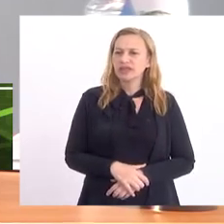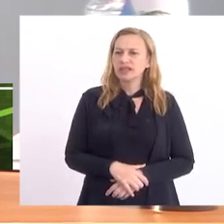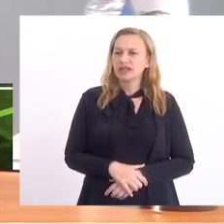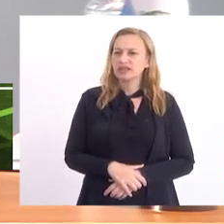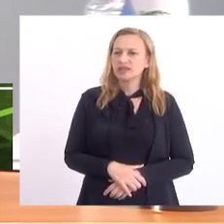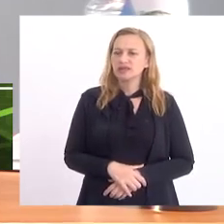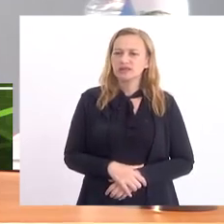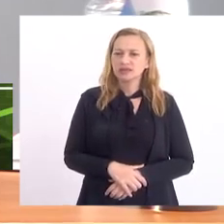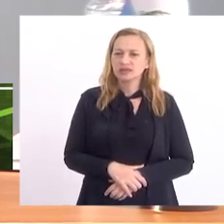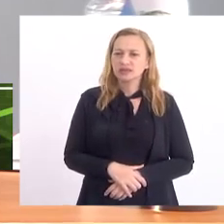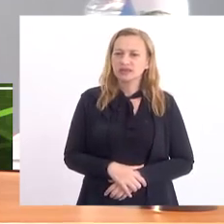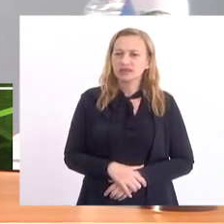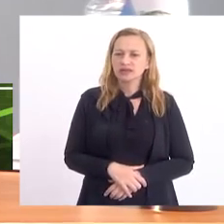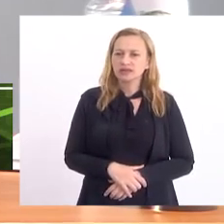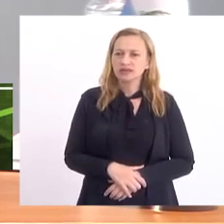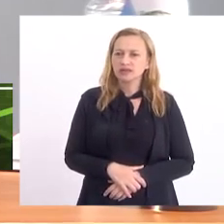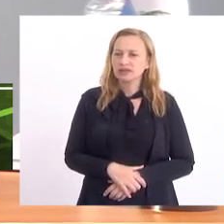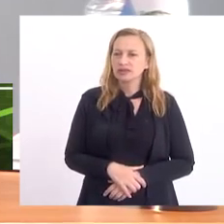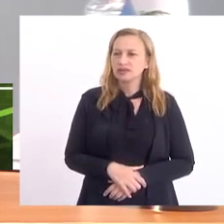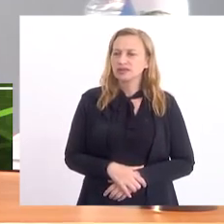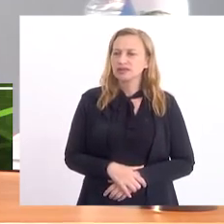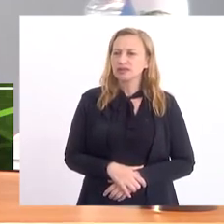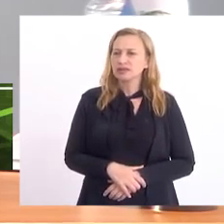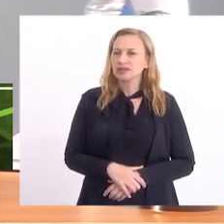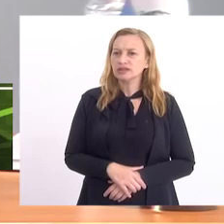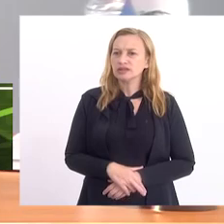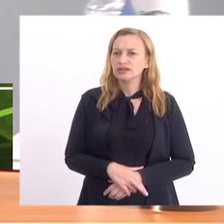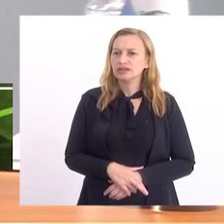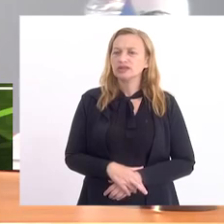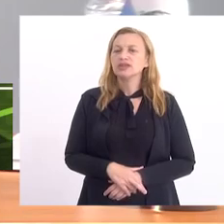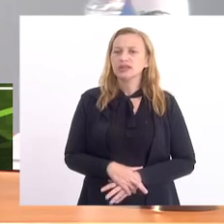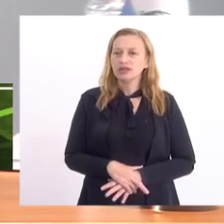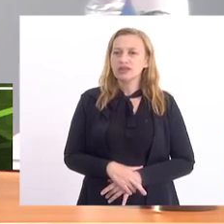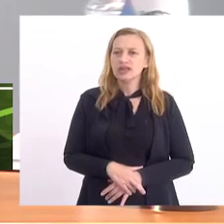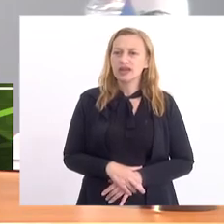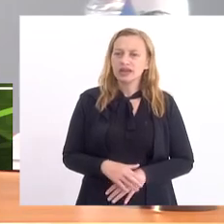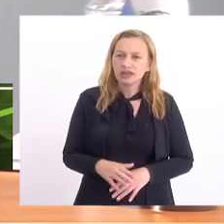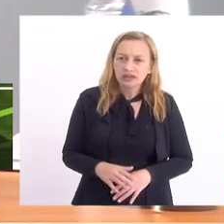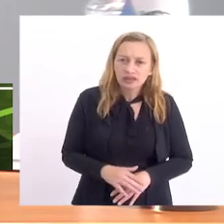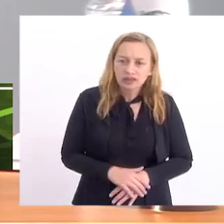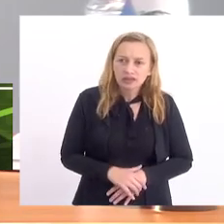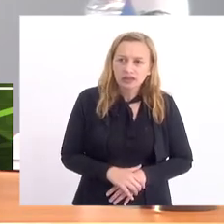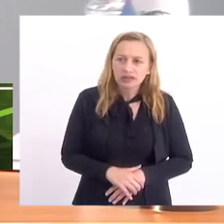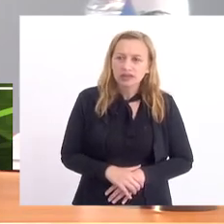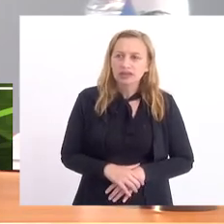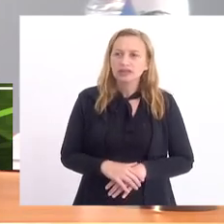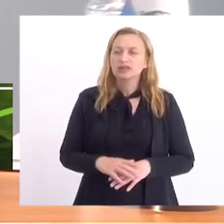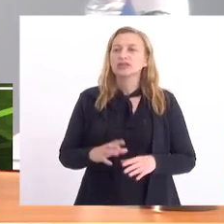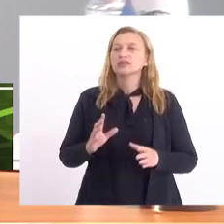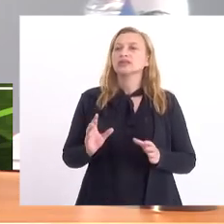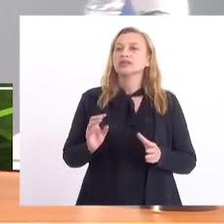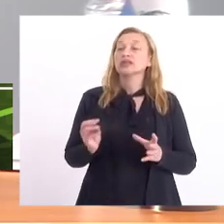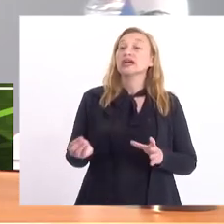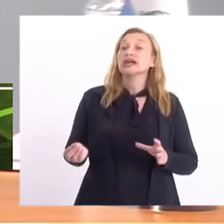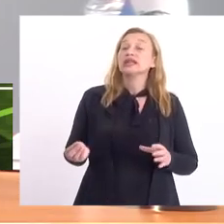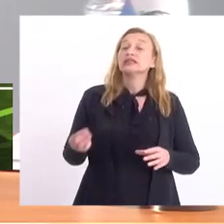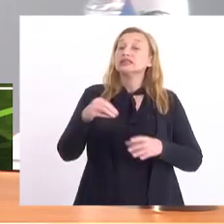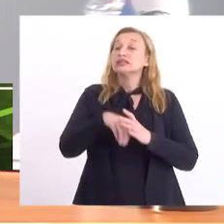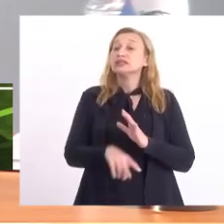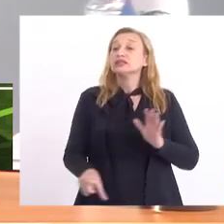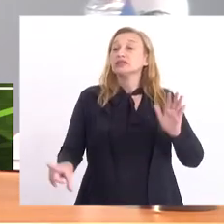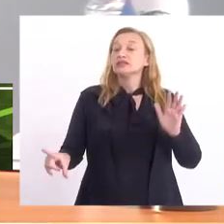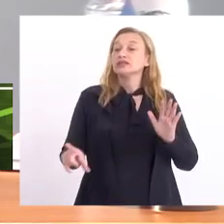no Degase, né, assim como os senhores aqui, a gente faz tudo dentro da legalidade, dentro da